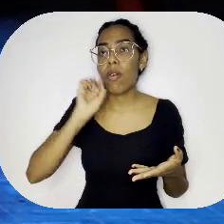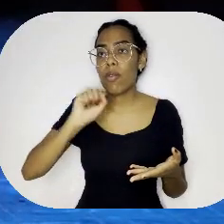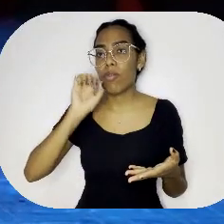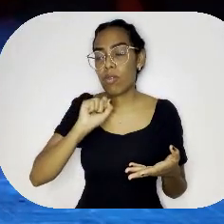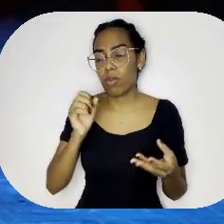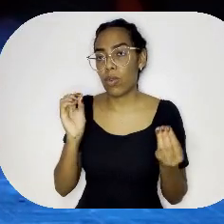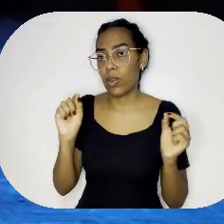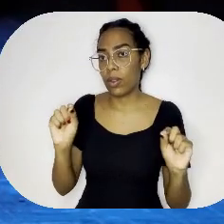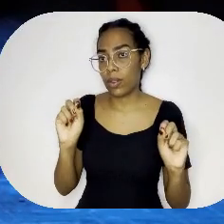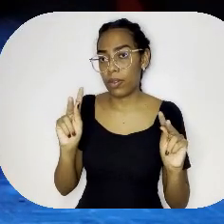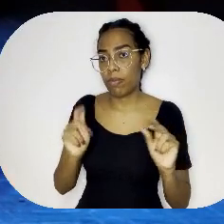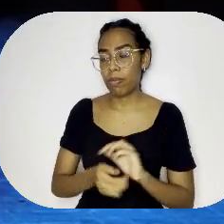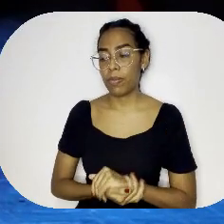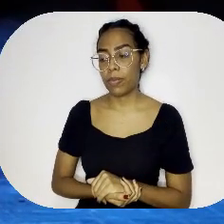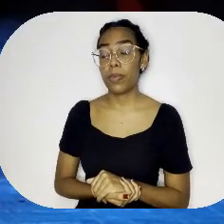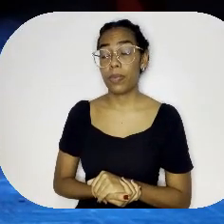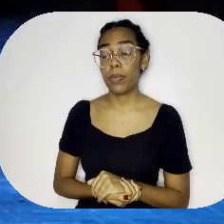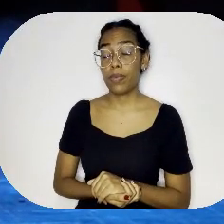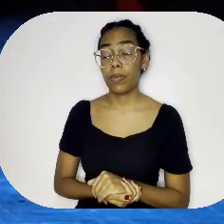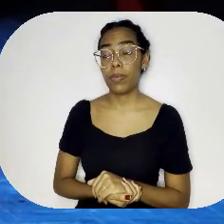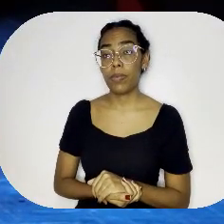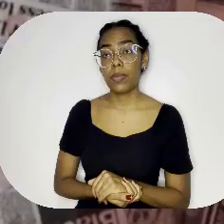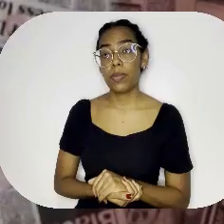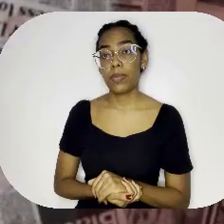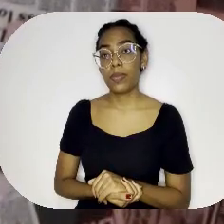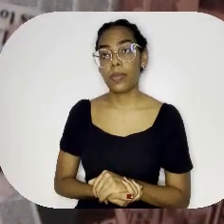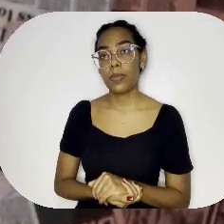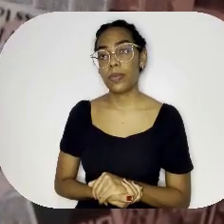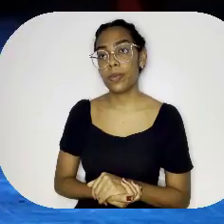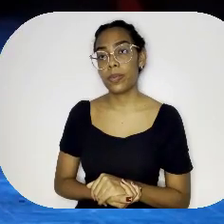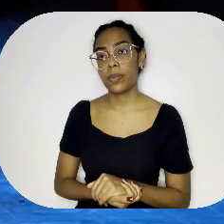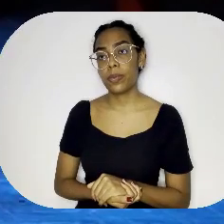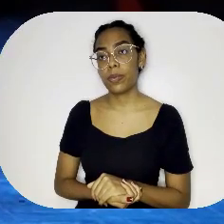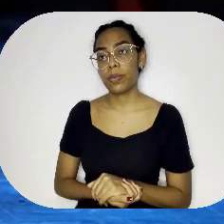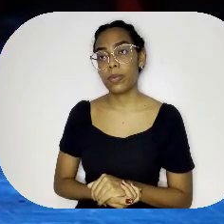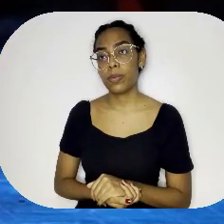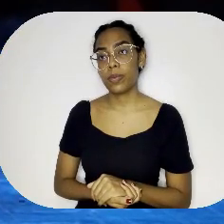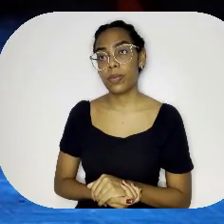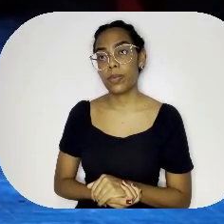Escuta só como um poeta é atual nesses versos.